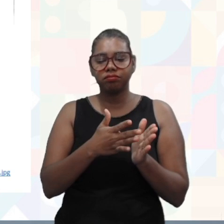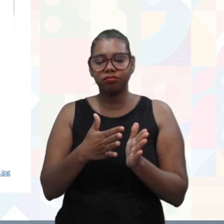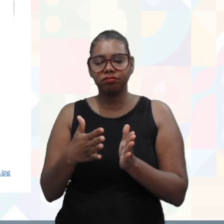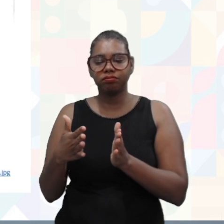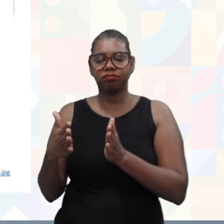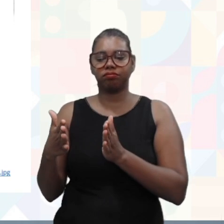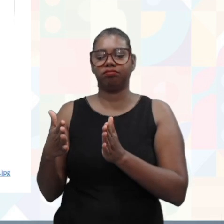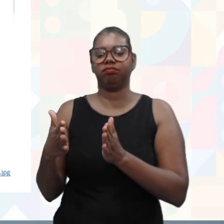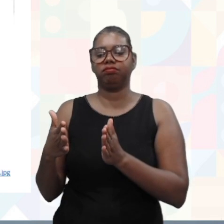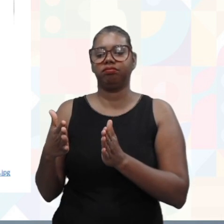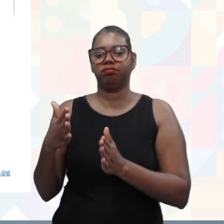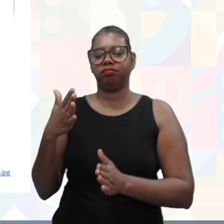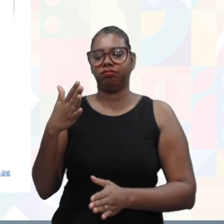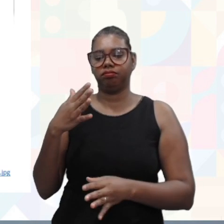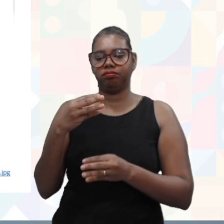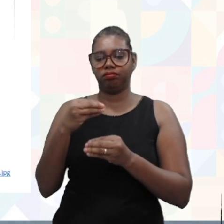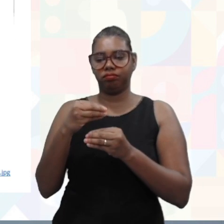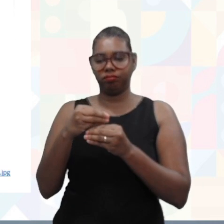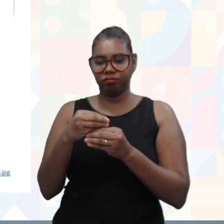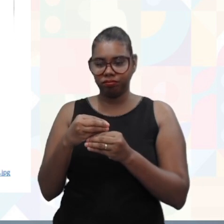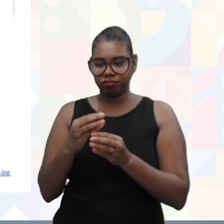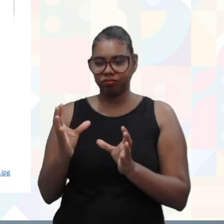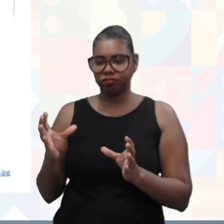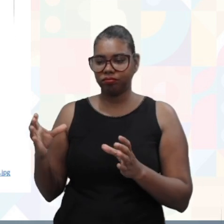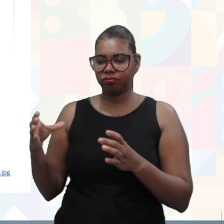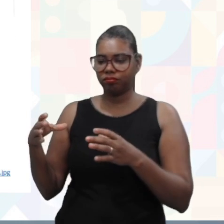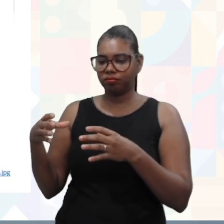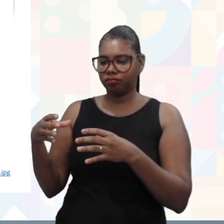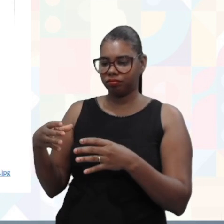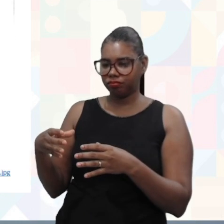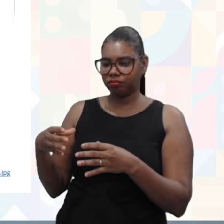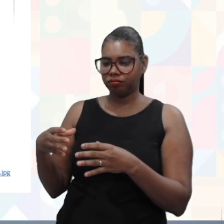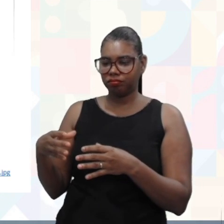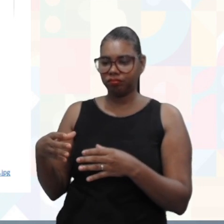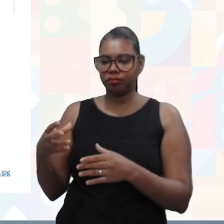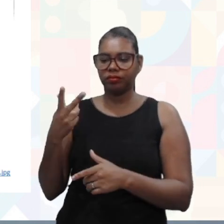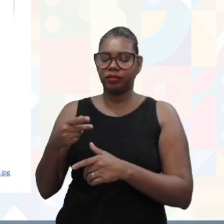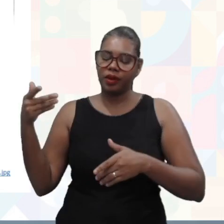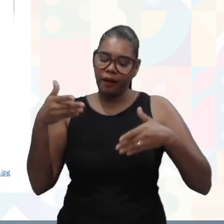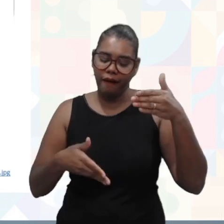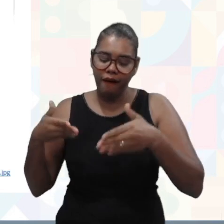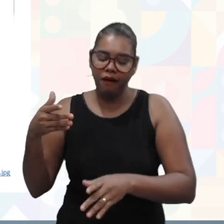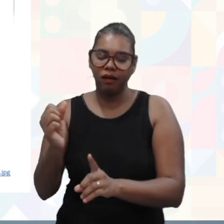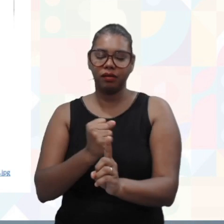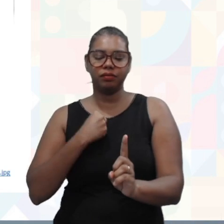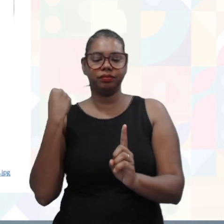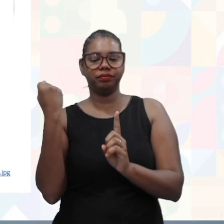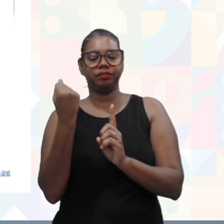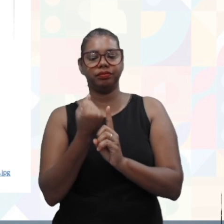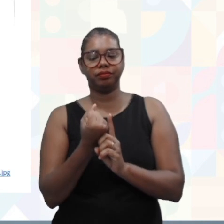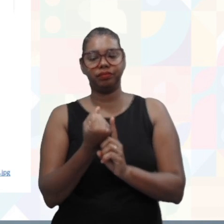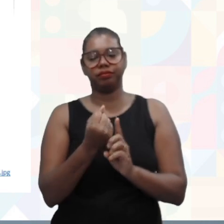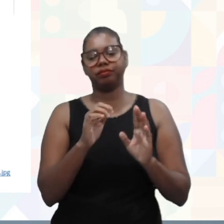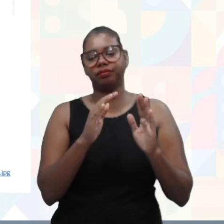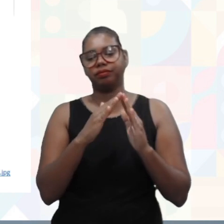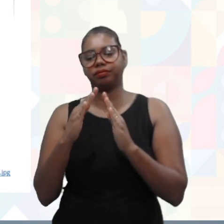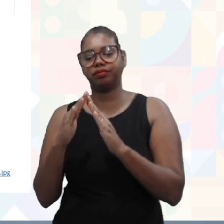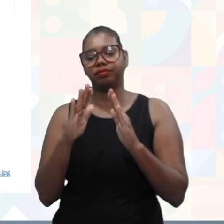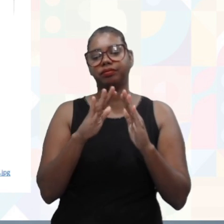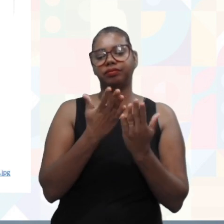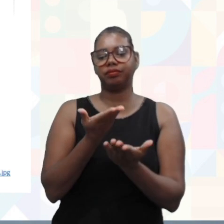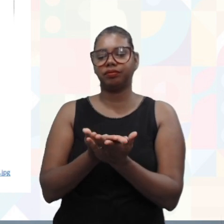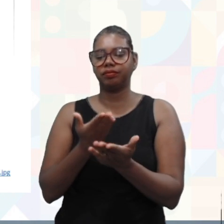processo de construção coletiva para garantir também a participação social da comunidade escolar e